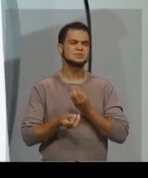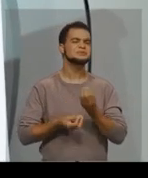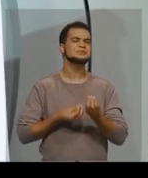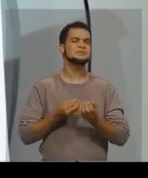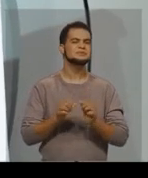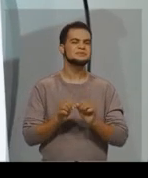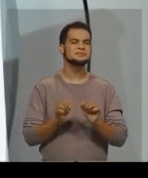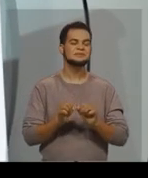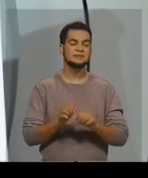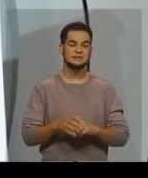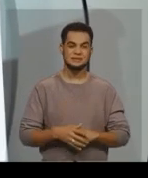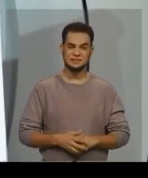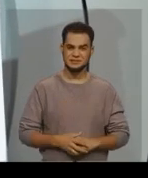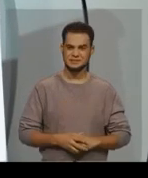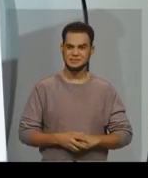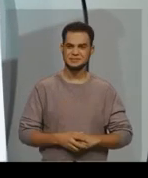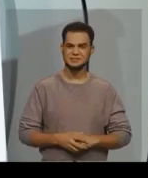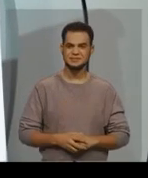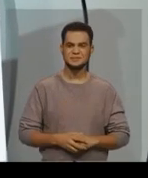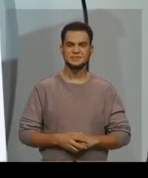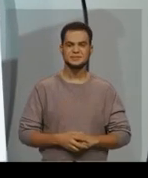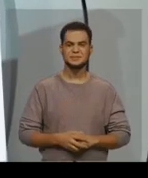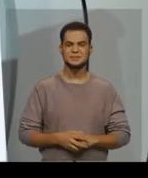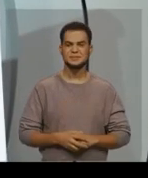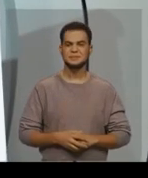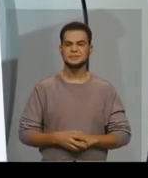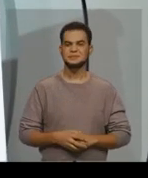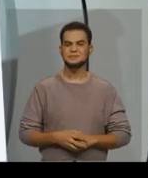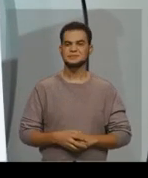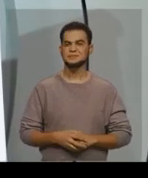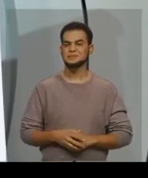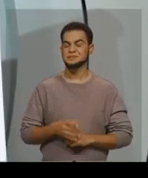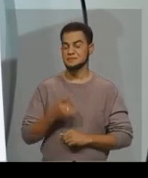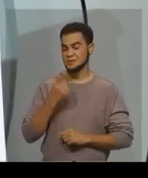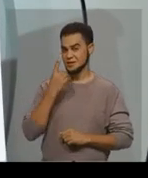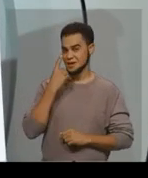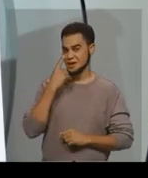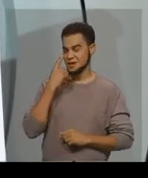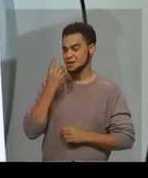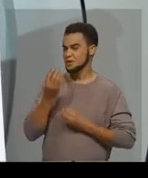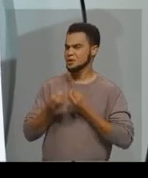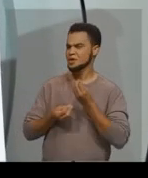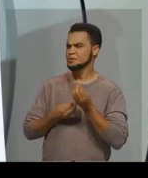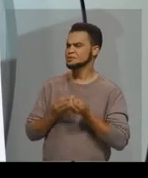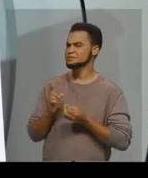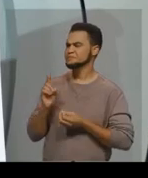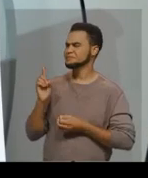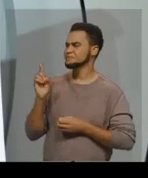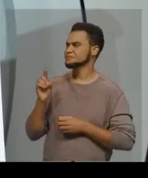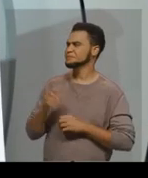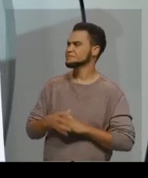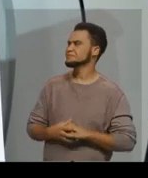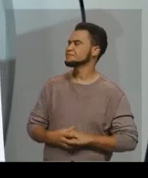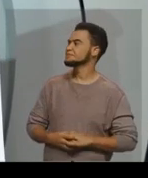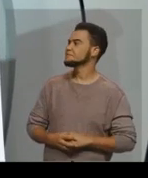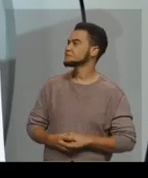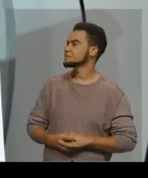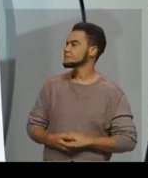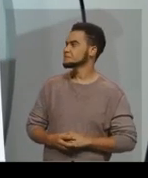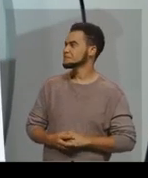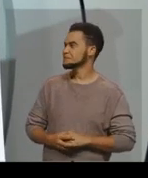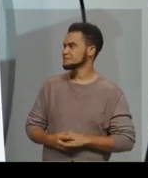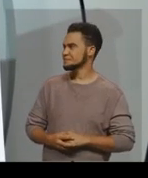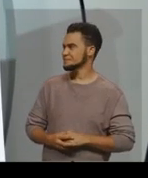4x elevado ao quadrado, não é isso? Isso, mais 3. Mais 3.